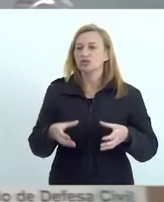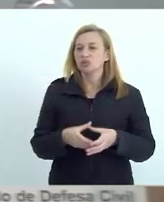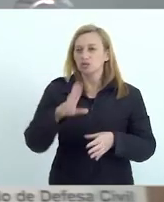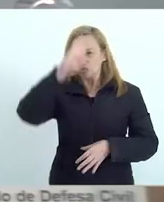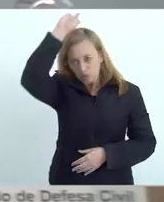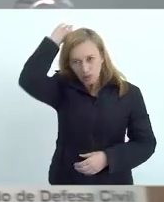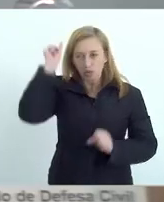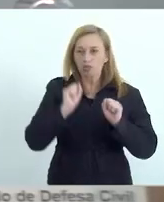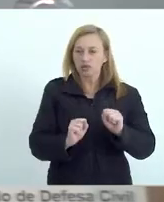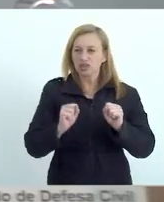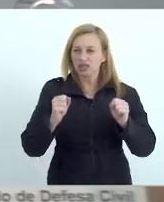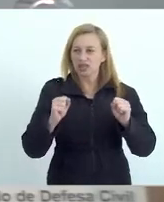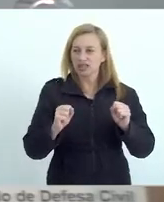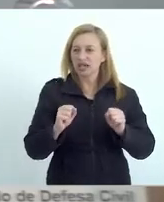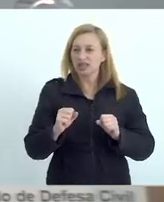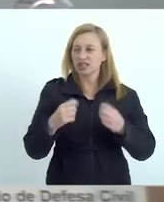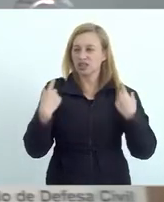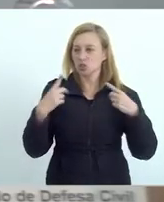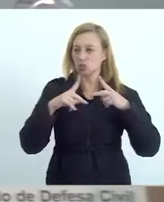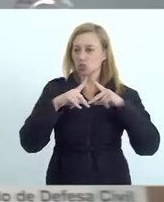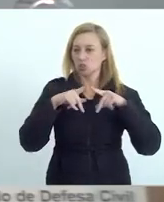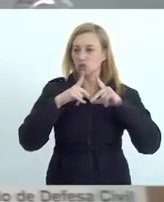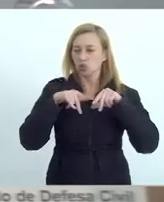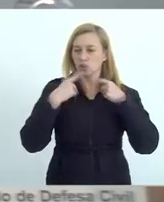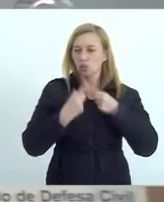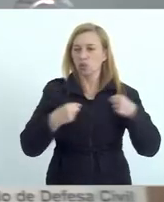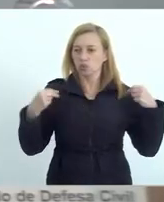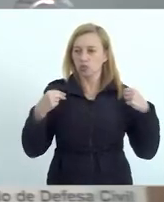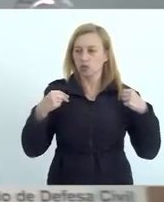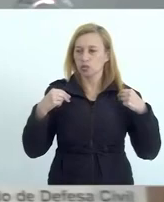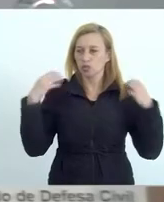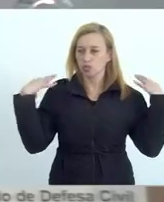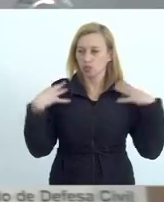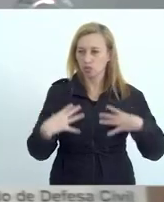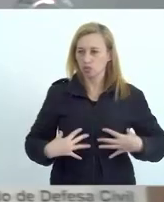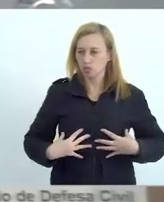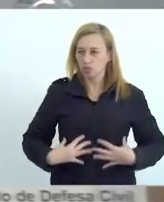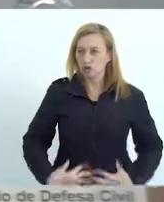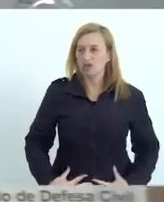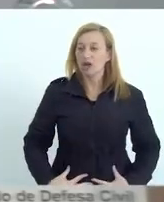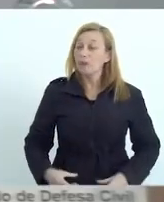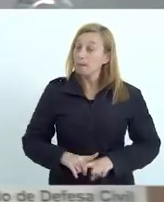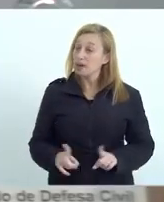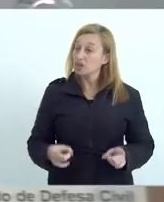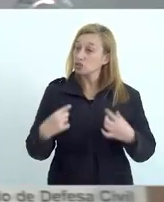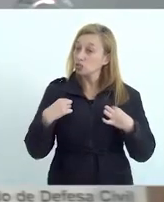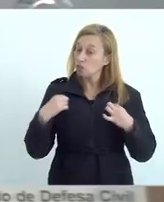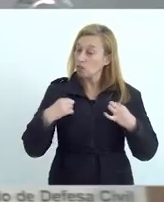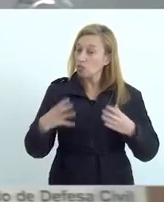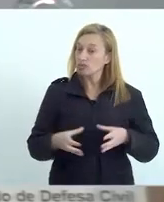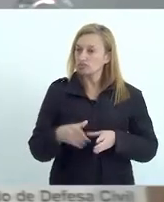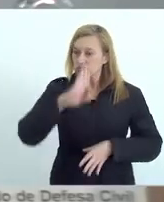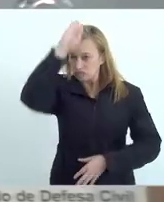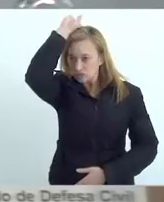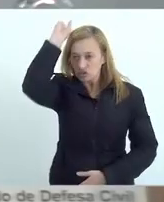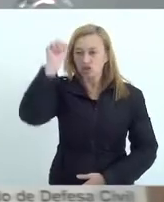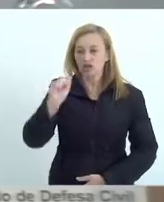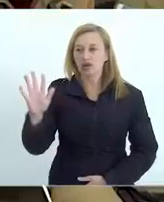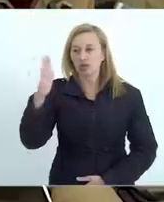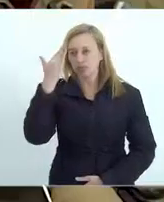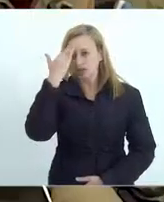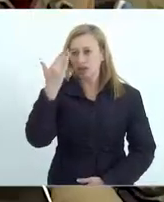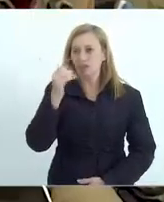poderia estar aqui vestido de terno mas eu estou aqui fardado de comandante-geral uma boa tarde a todos